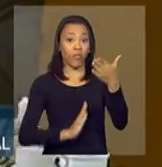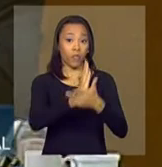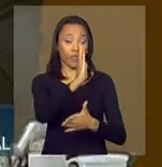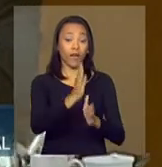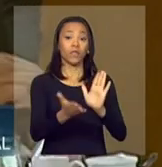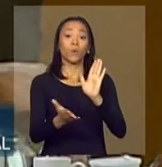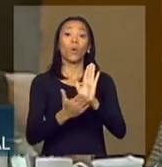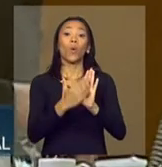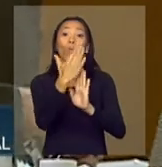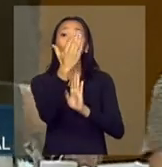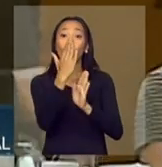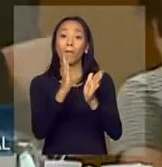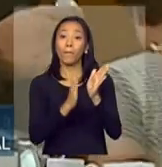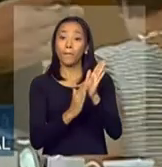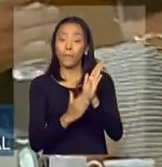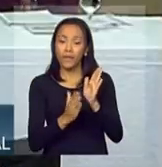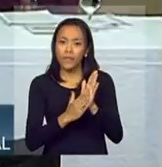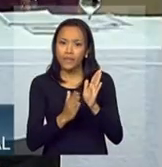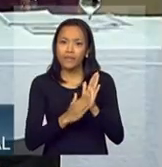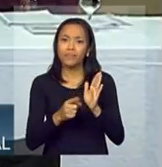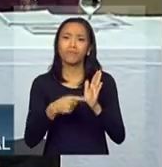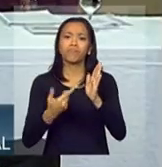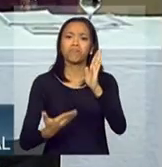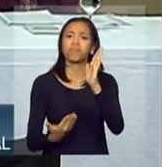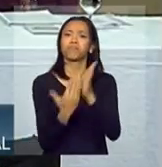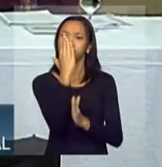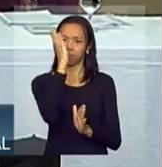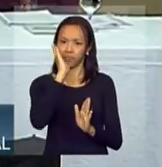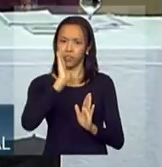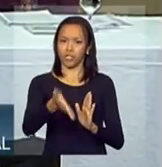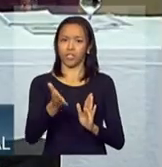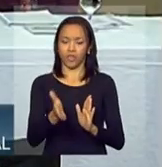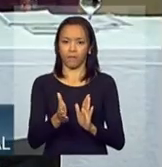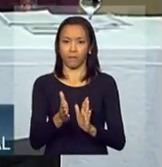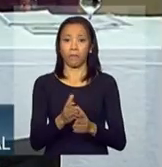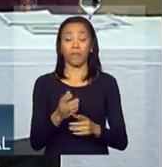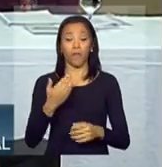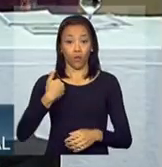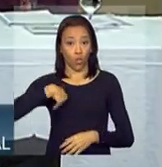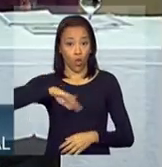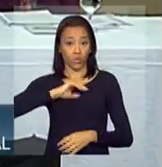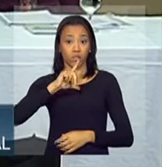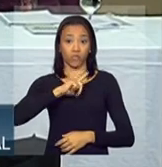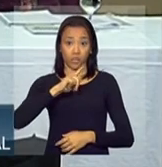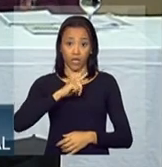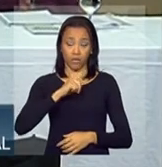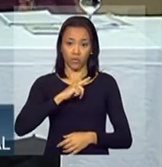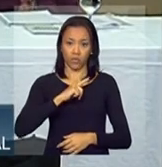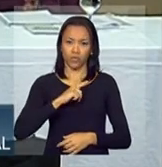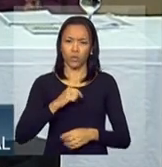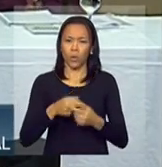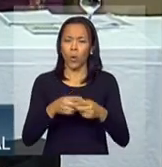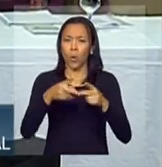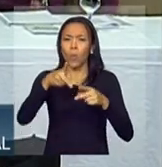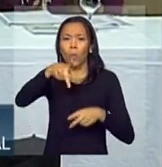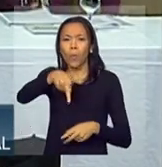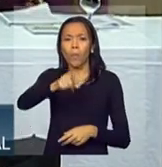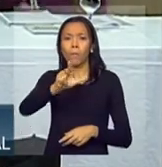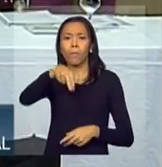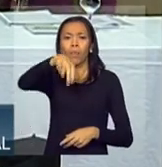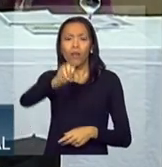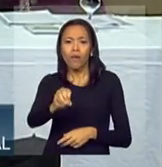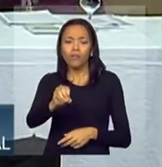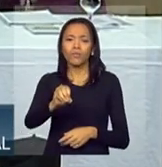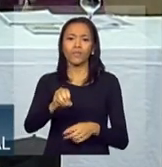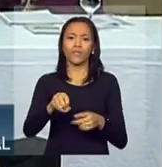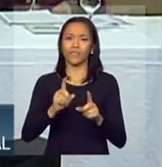Nacional de Agroecologia e Produção Orgânica. Portanto, temos um plano que dialoga muito diretamente